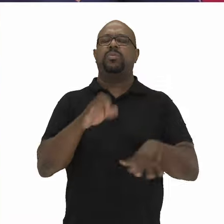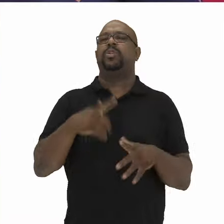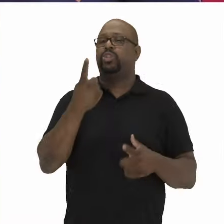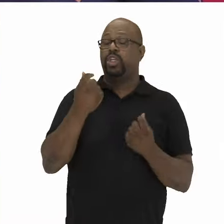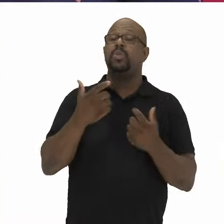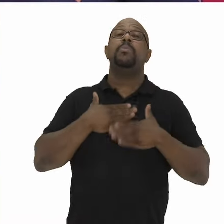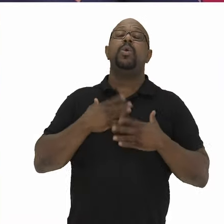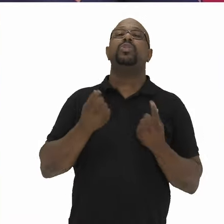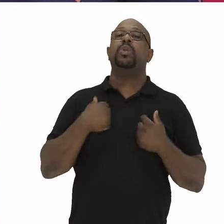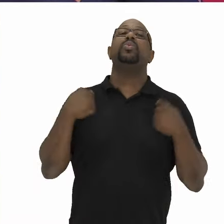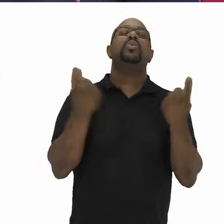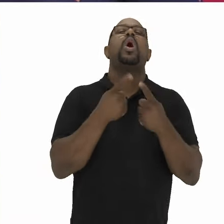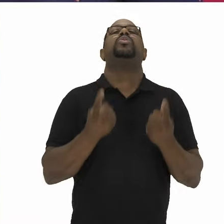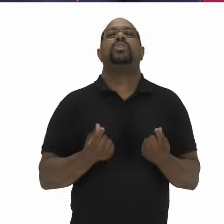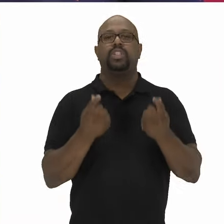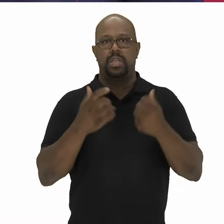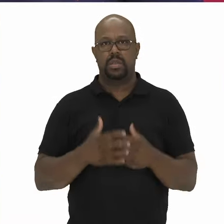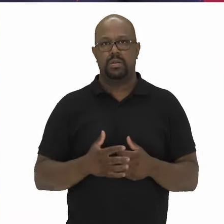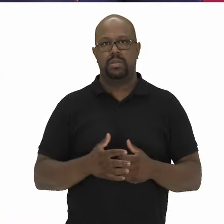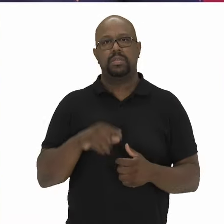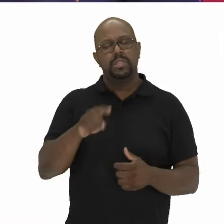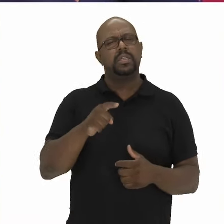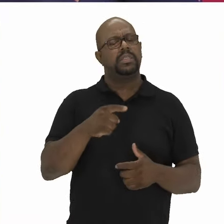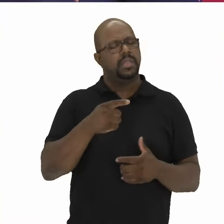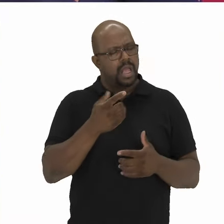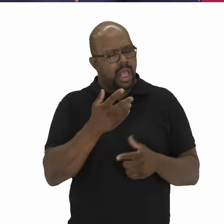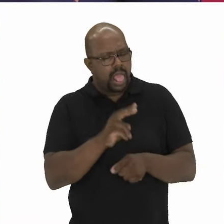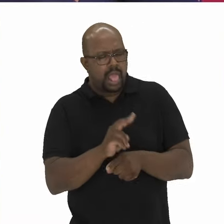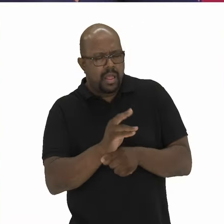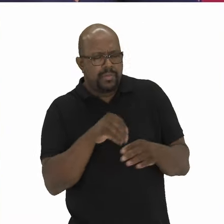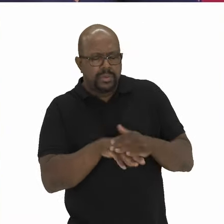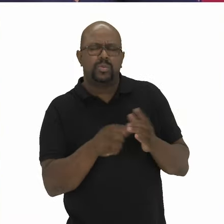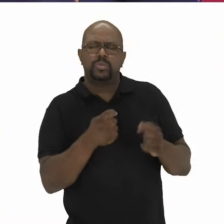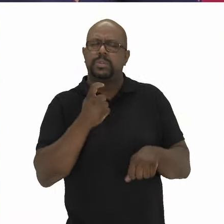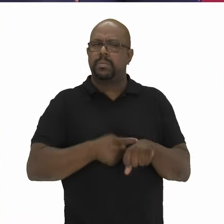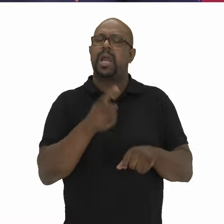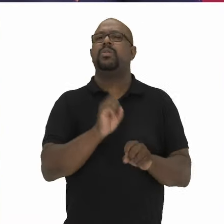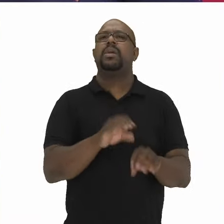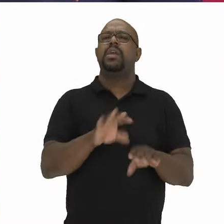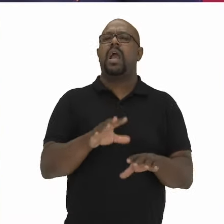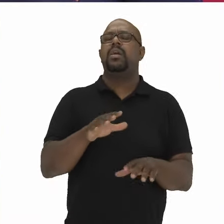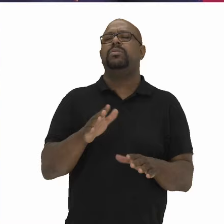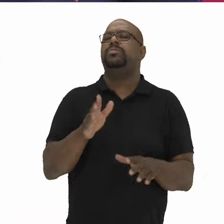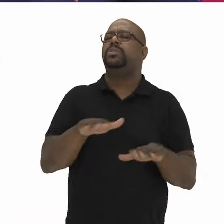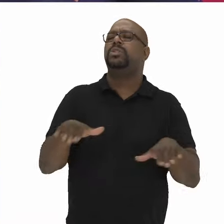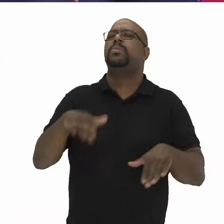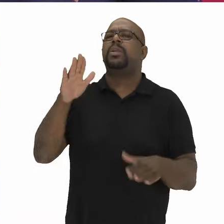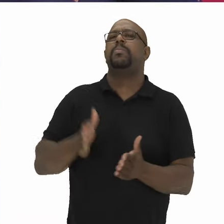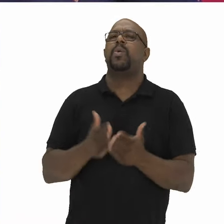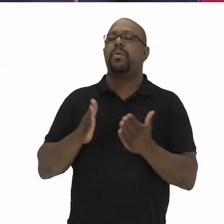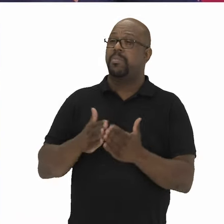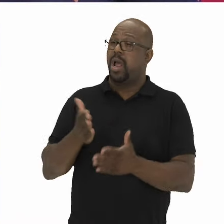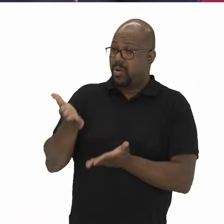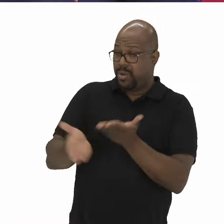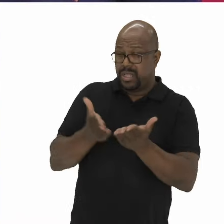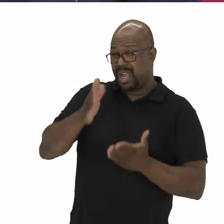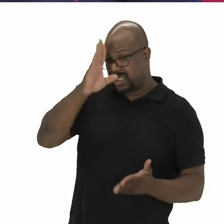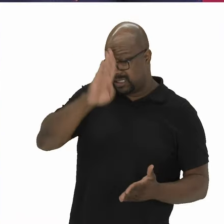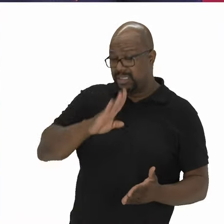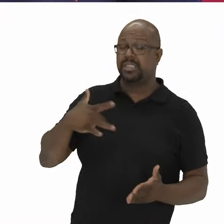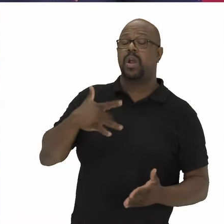entupida de dinheiro do meu dinheiro do nosso dinheiro que reservamos duramente para educar os meninos mais pobres que nós para